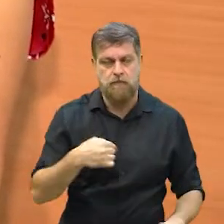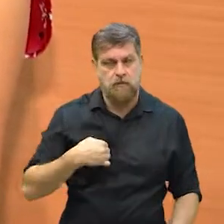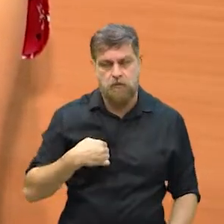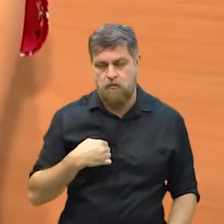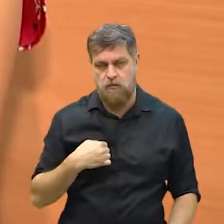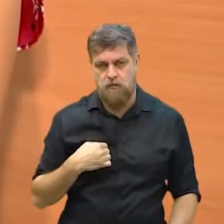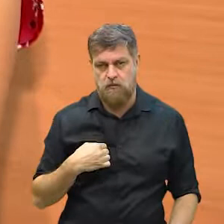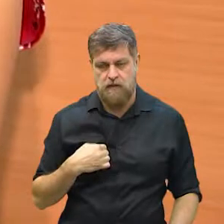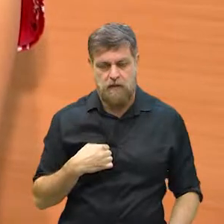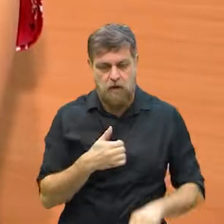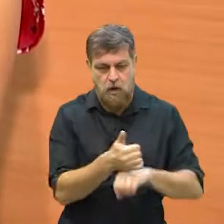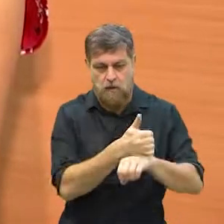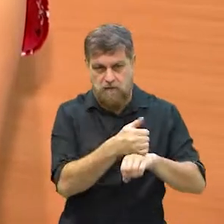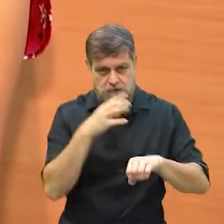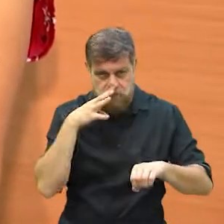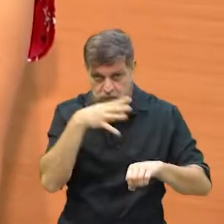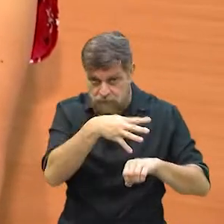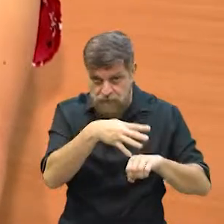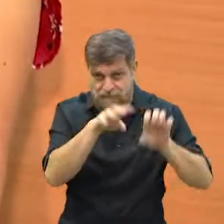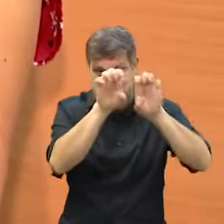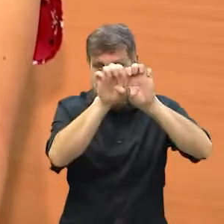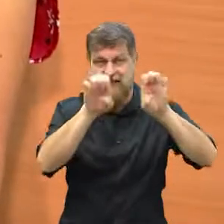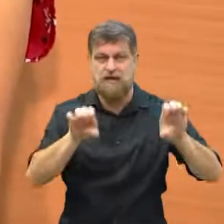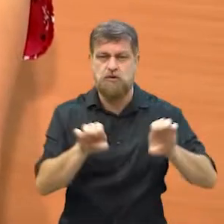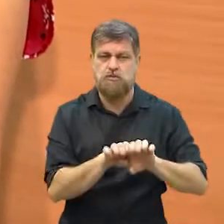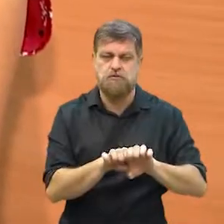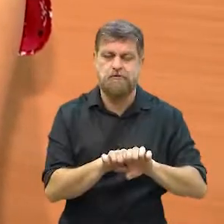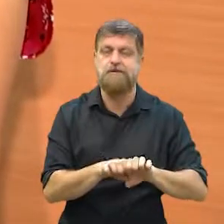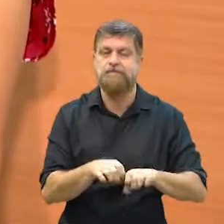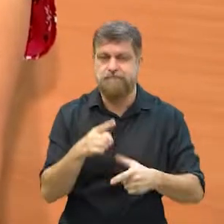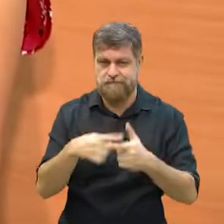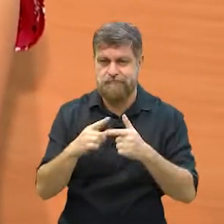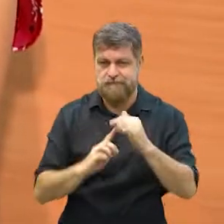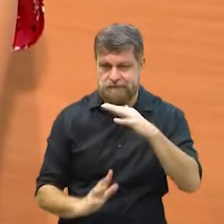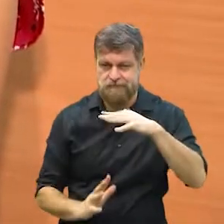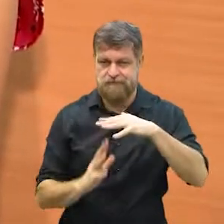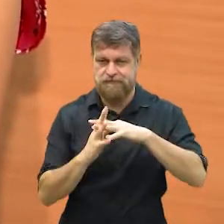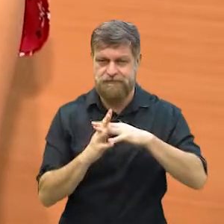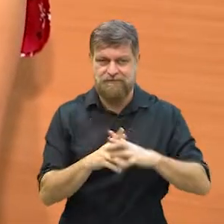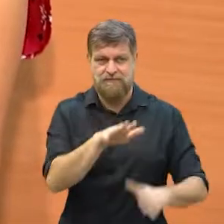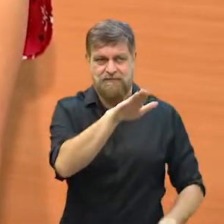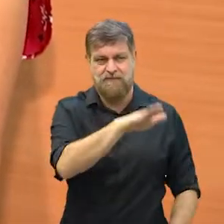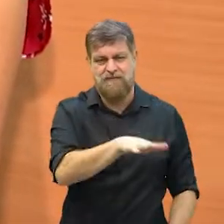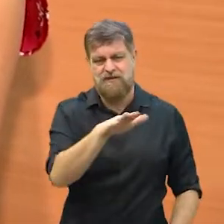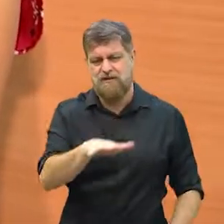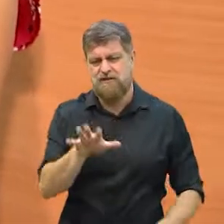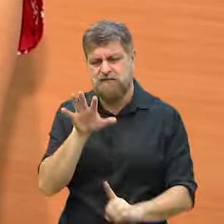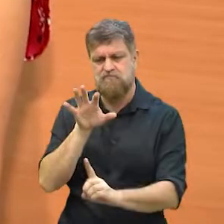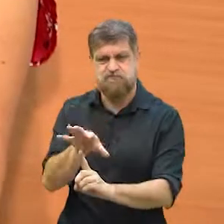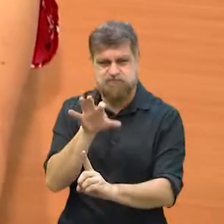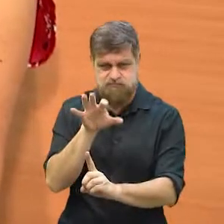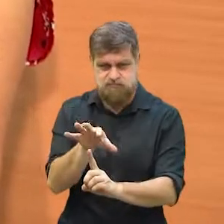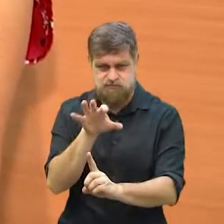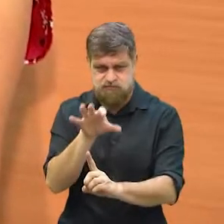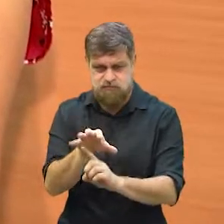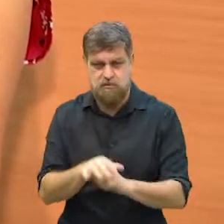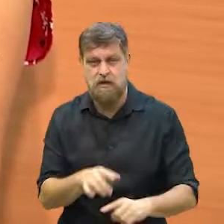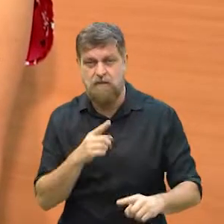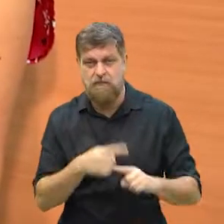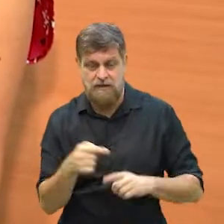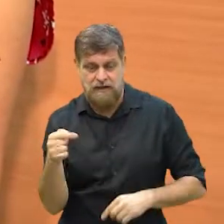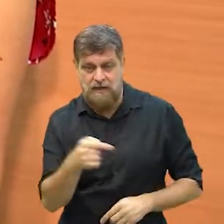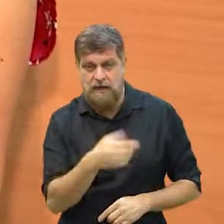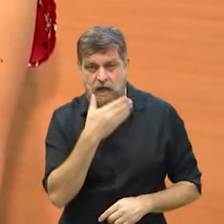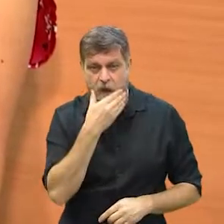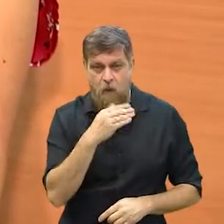crítica individual aqueles profissionais, mas eu acho que é uma estrutura que vai muito além. Que acaba afetando também as crianças? Com certeza, né?